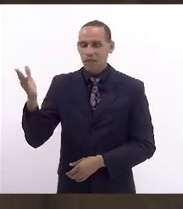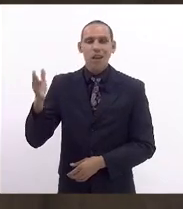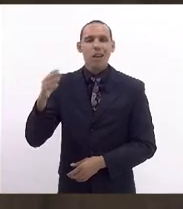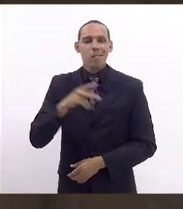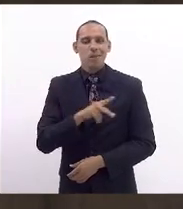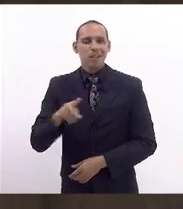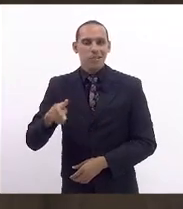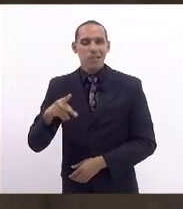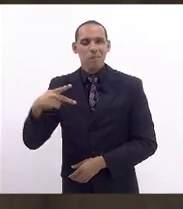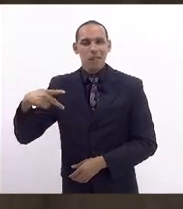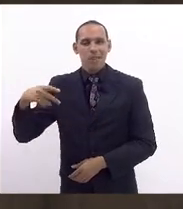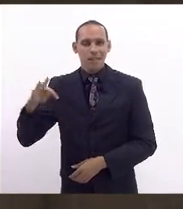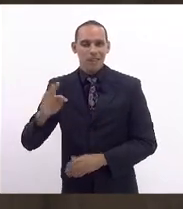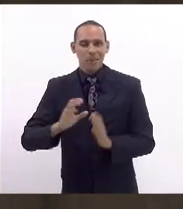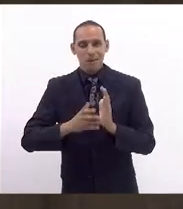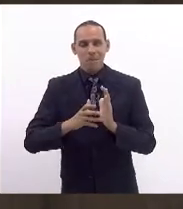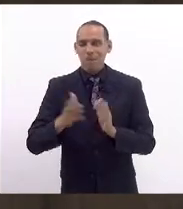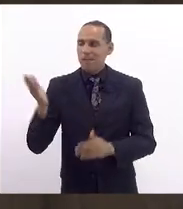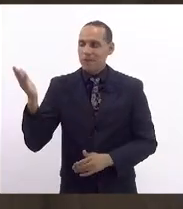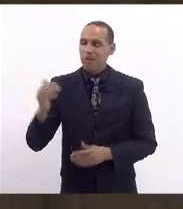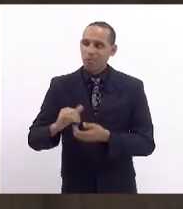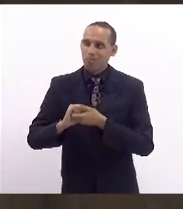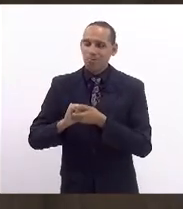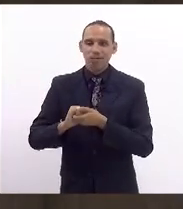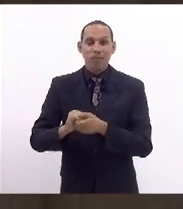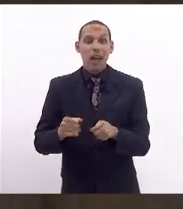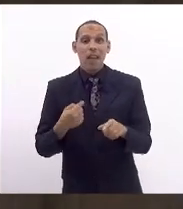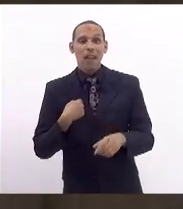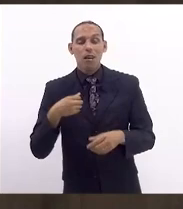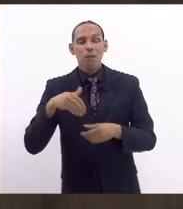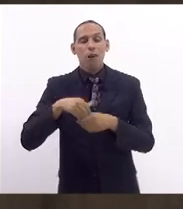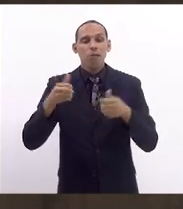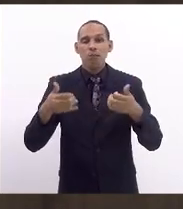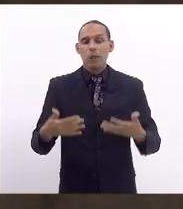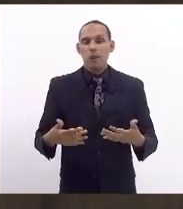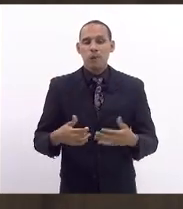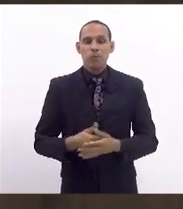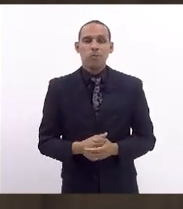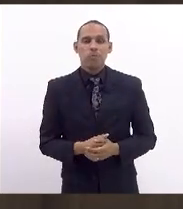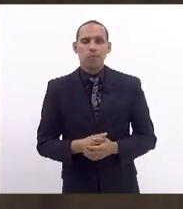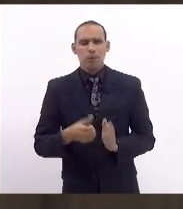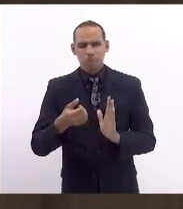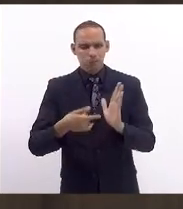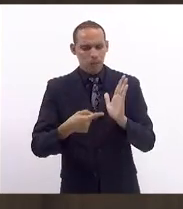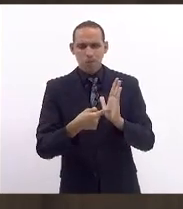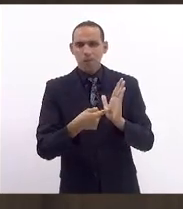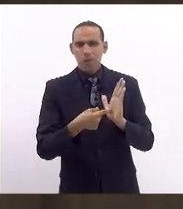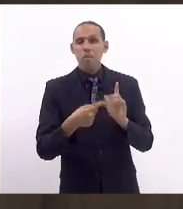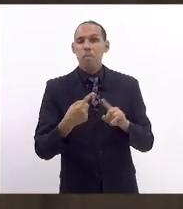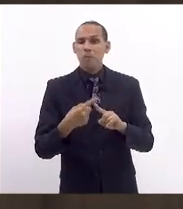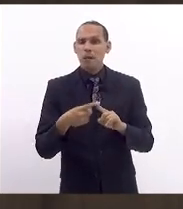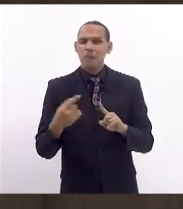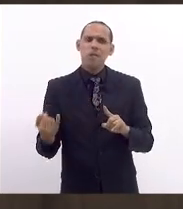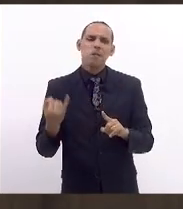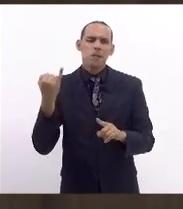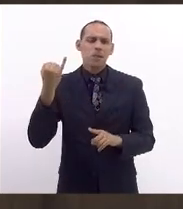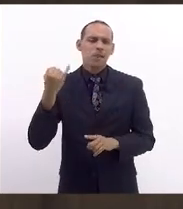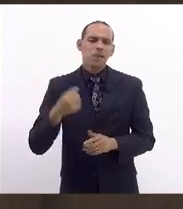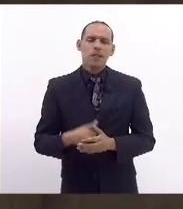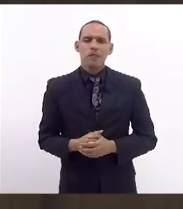amigo aqui em Saúdo declara voto nesta matéria que é muito importante